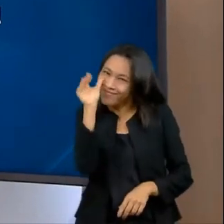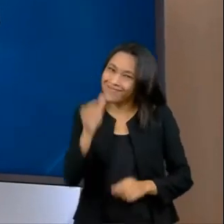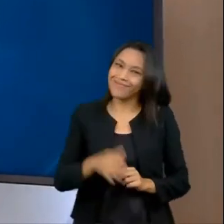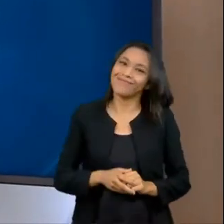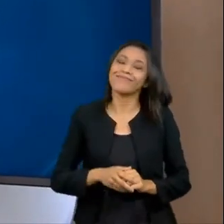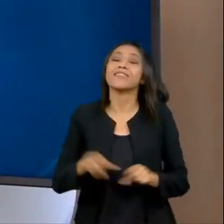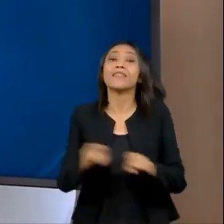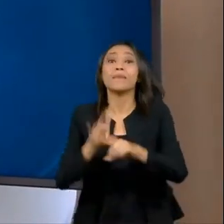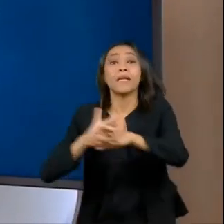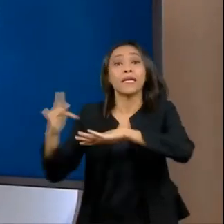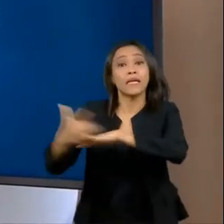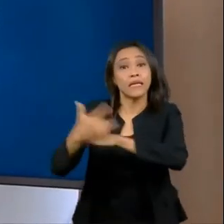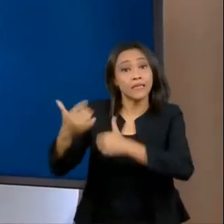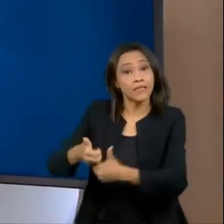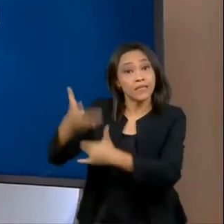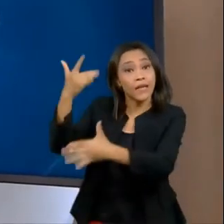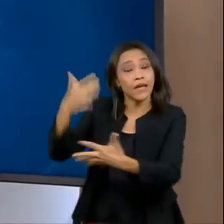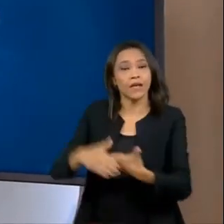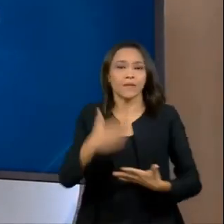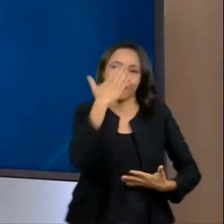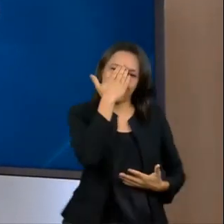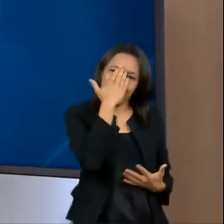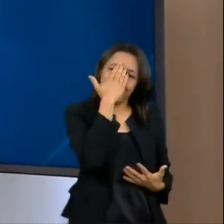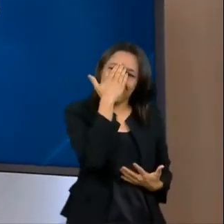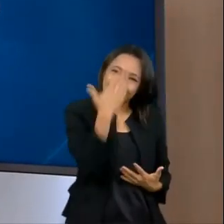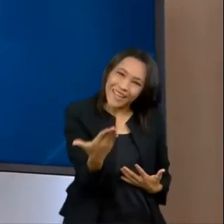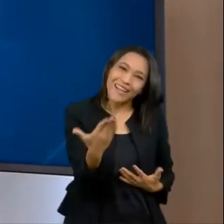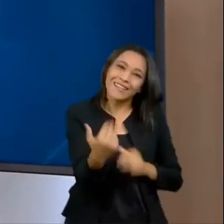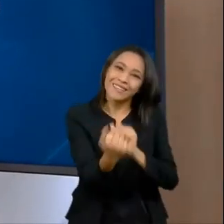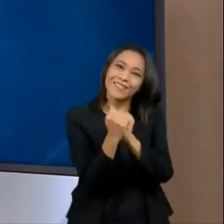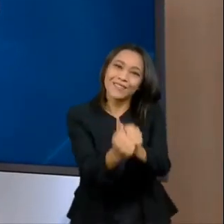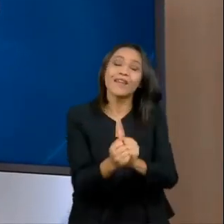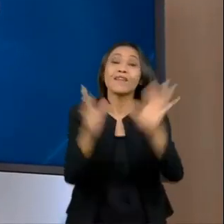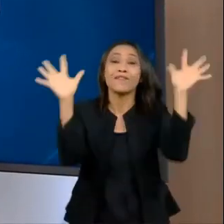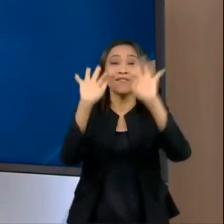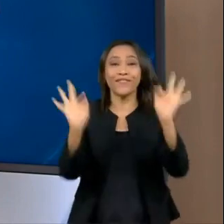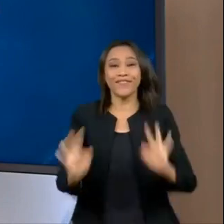nossas redes sociais. Muito obrigada pela sua companhia. Um